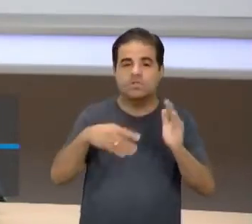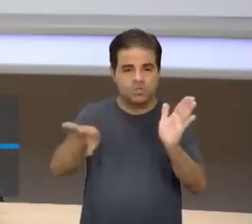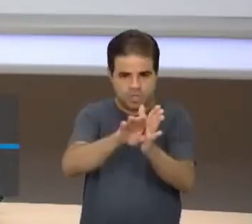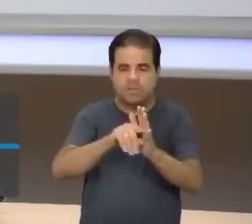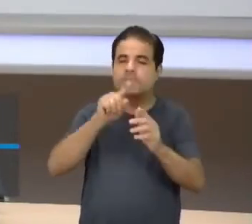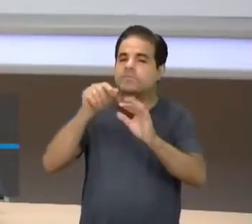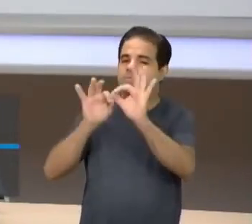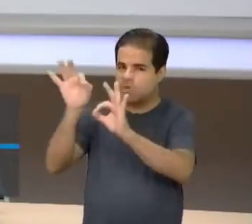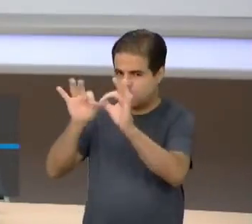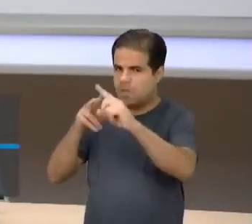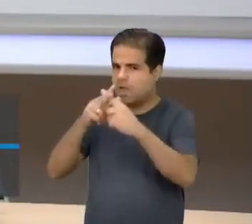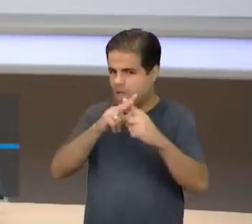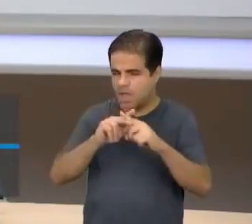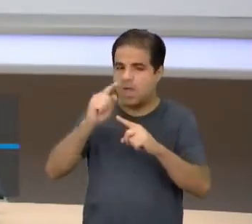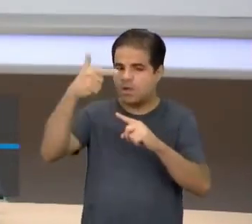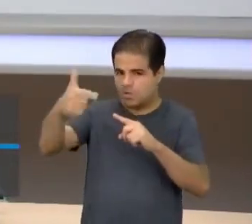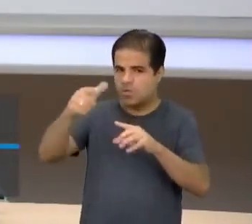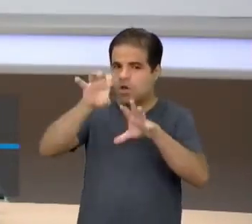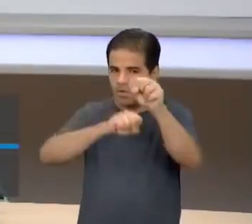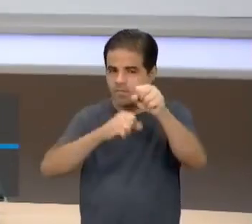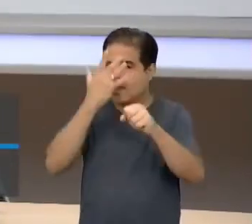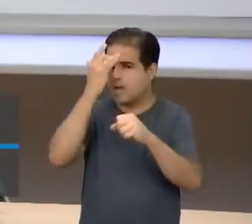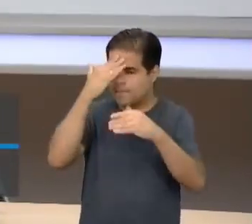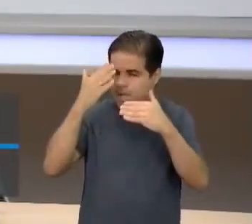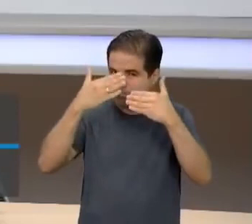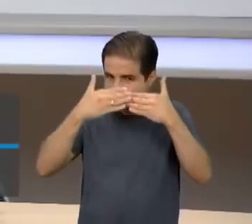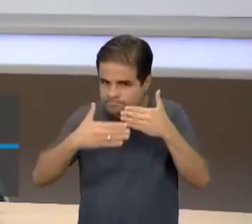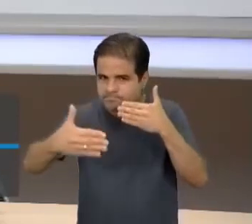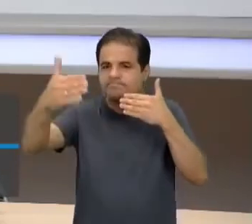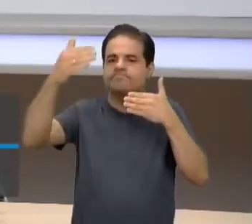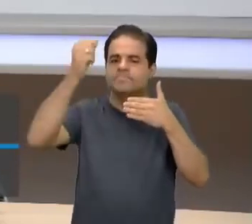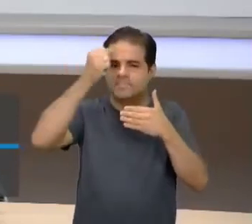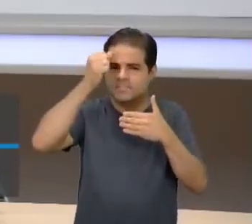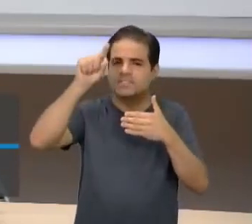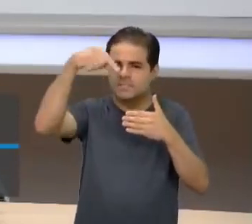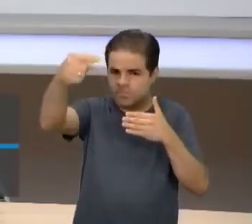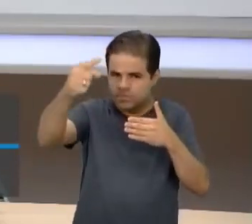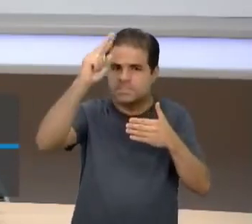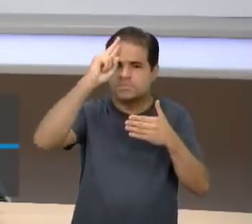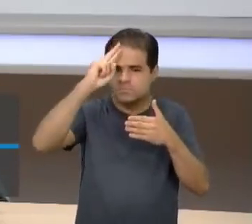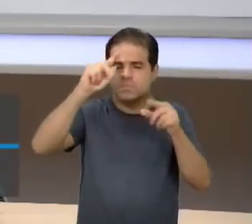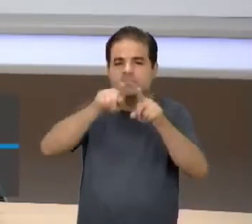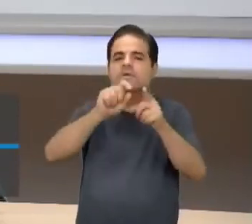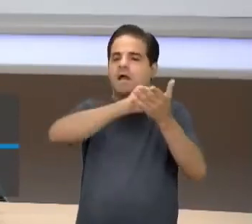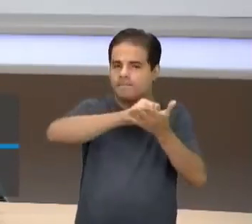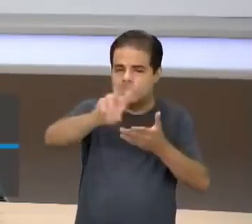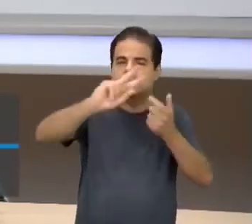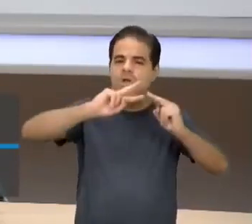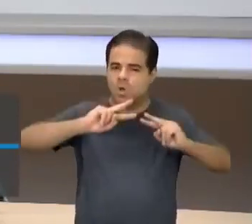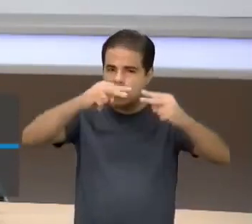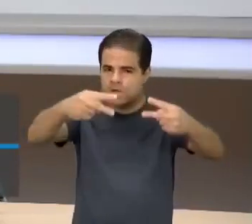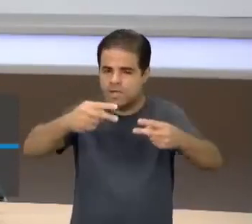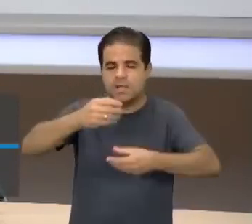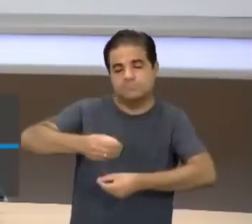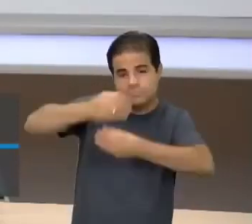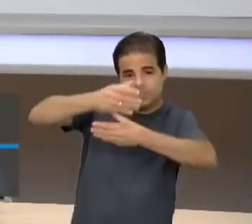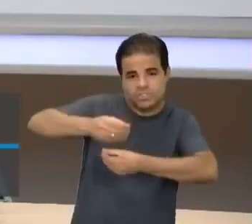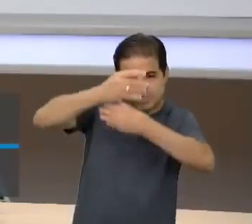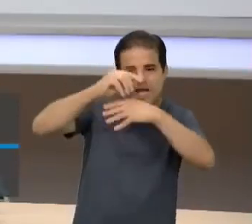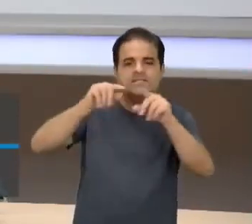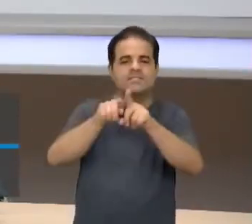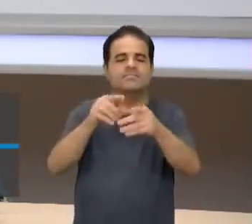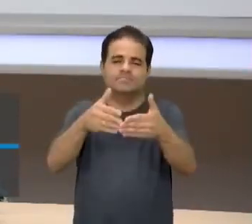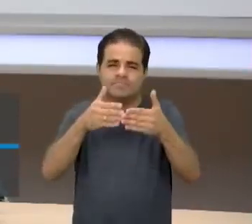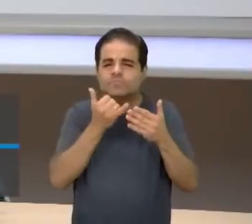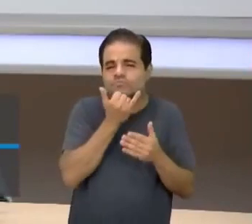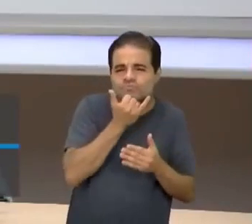gente vai consertar isso nas formações de amanhã, sexta e segunda, a gente manda o link para vocês aqui no chat também, tá? Então